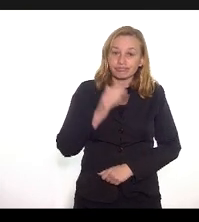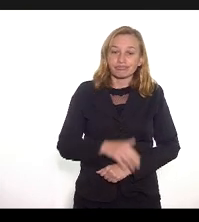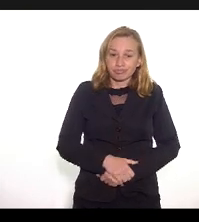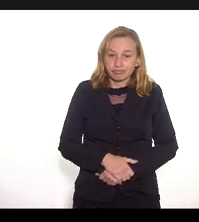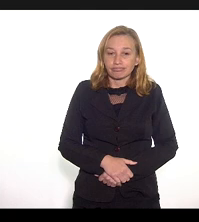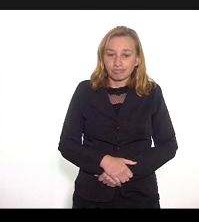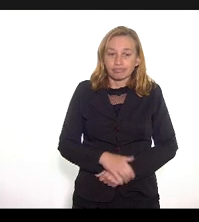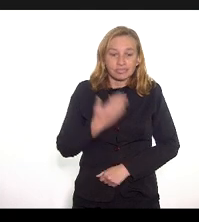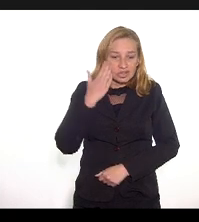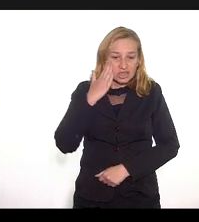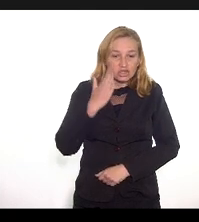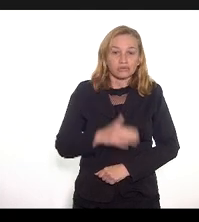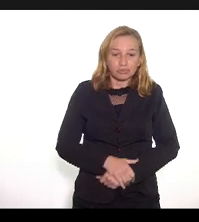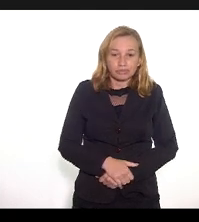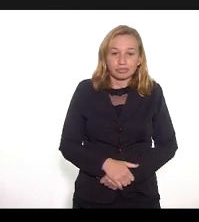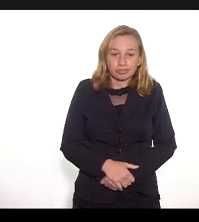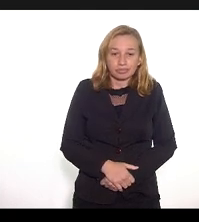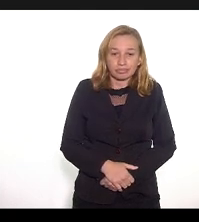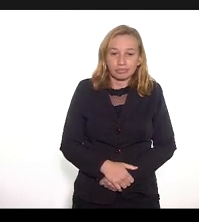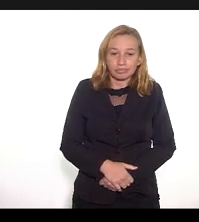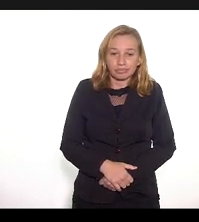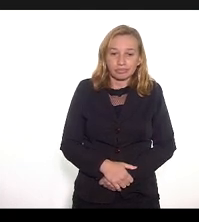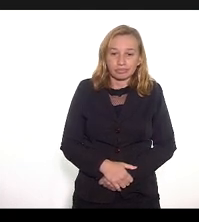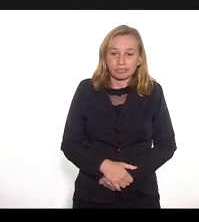Ok, entendi. Entendi.